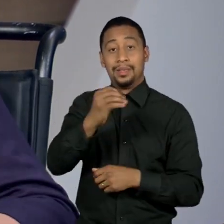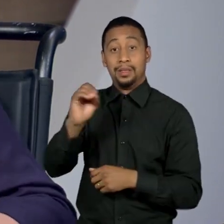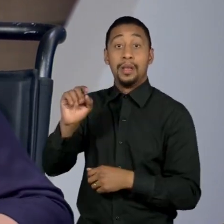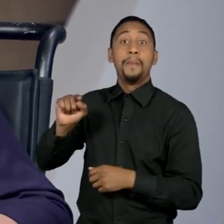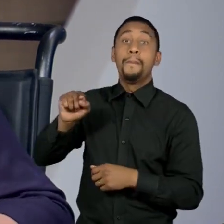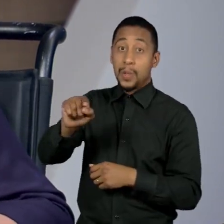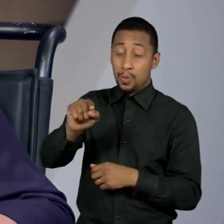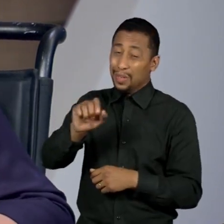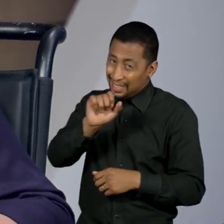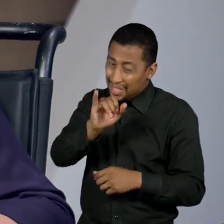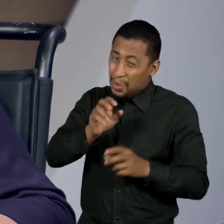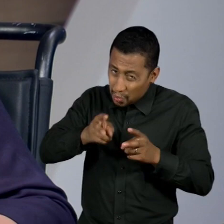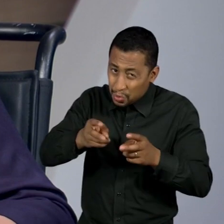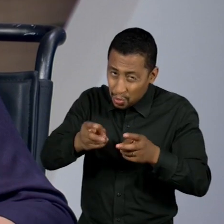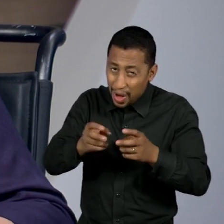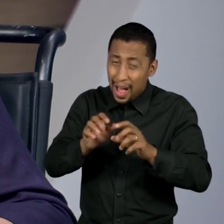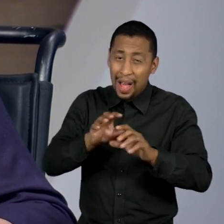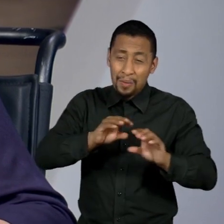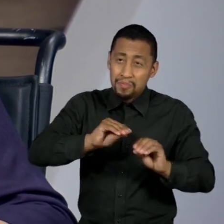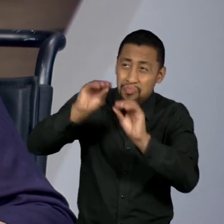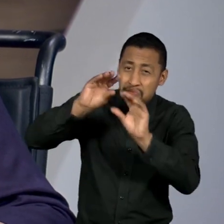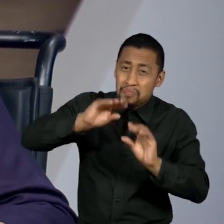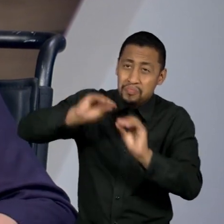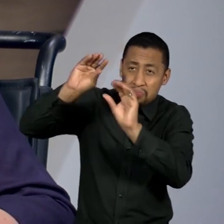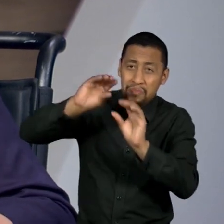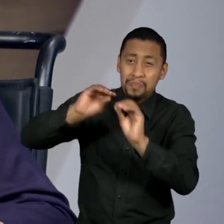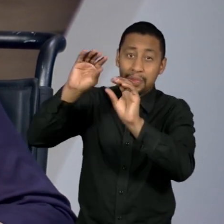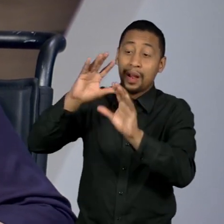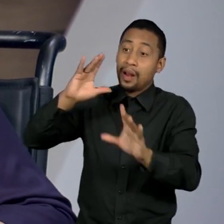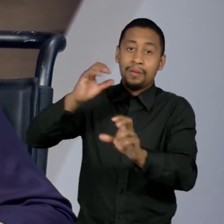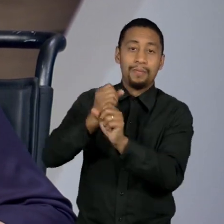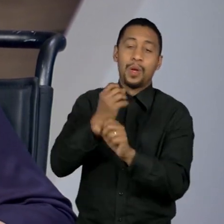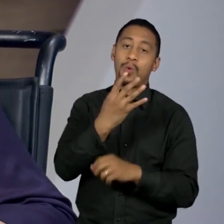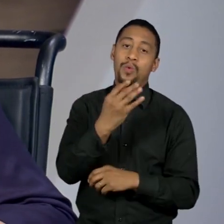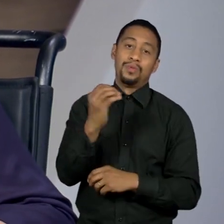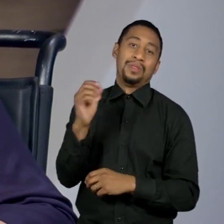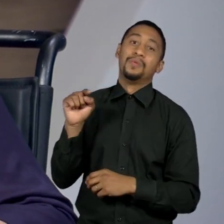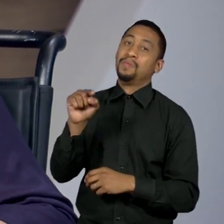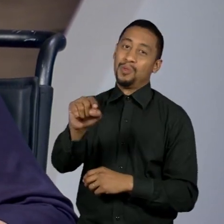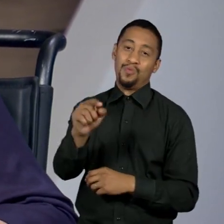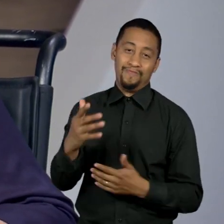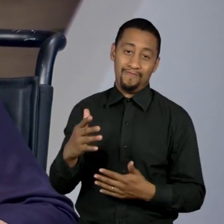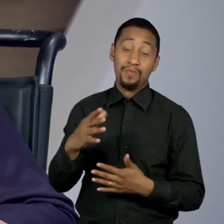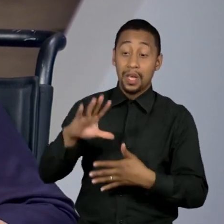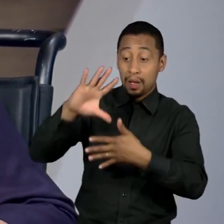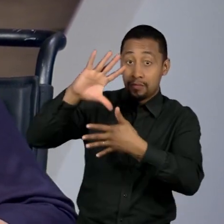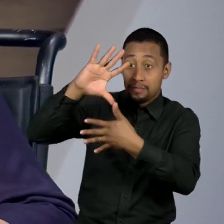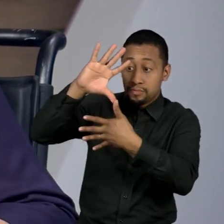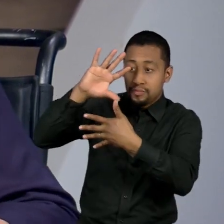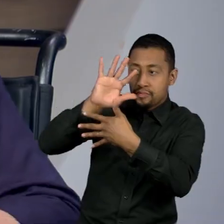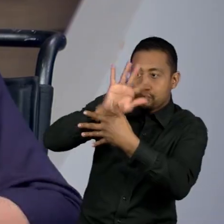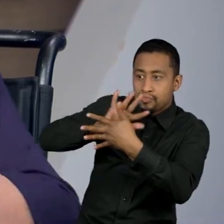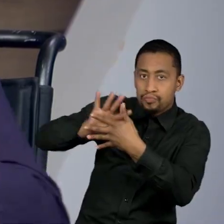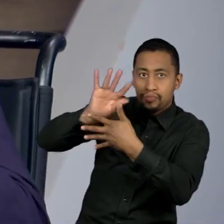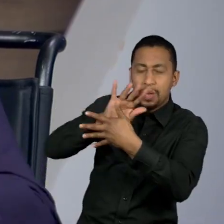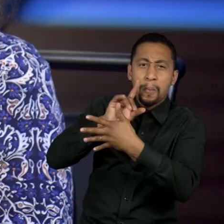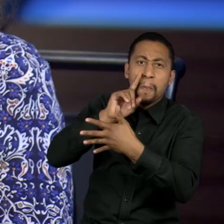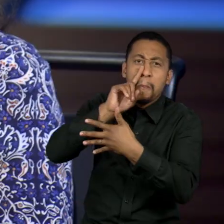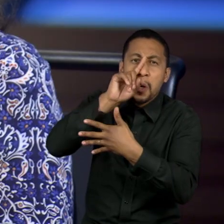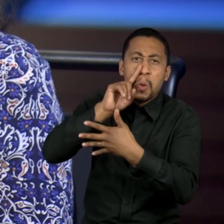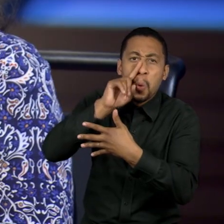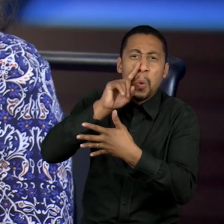questão. Esses números são, de fato, muito impactantes e tendem a se agravar, né? A gente viu, ano